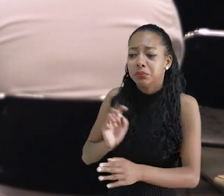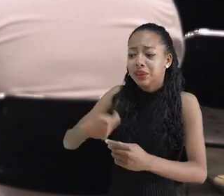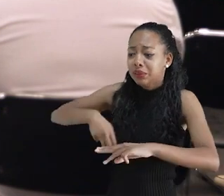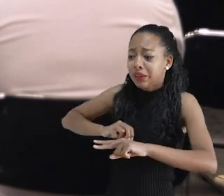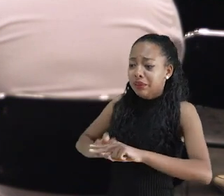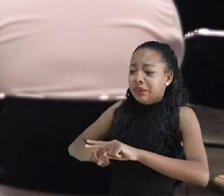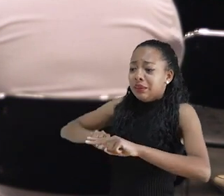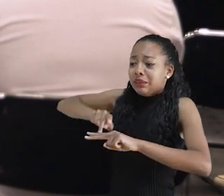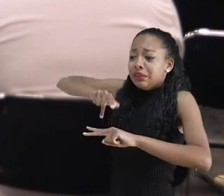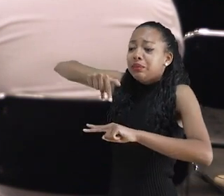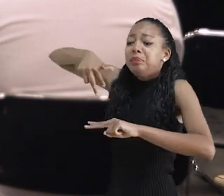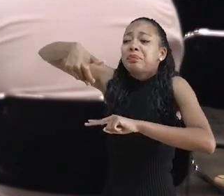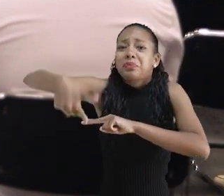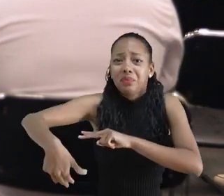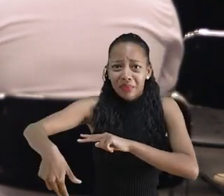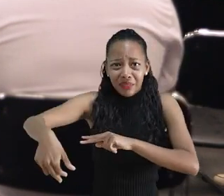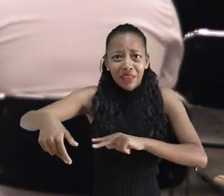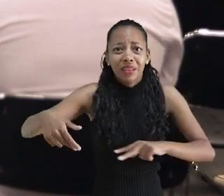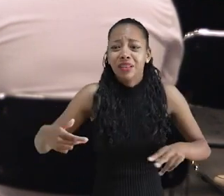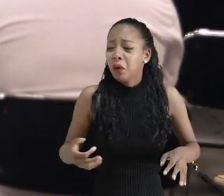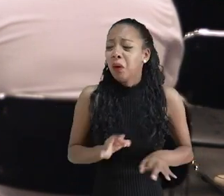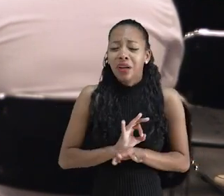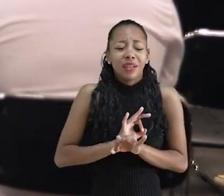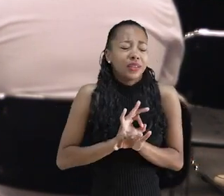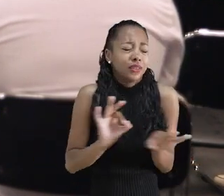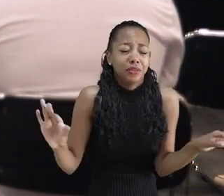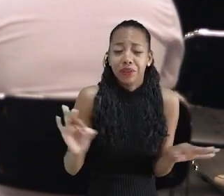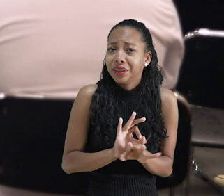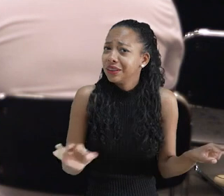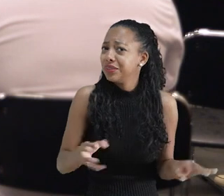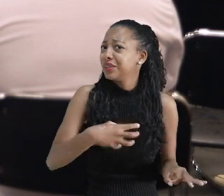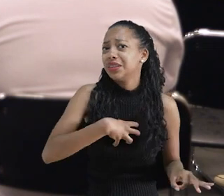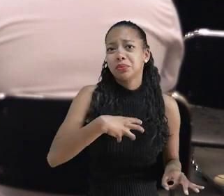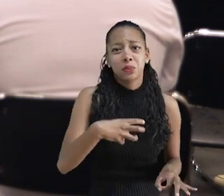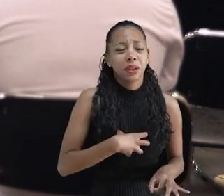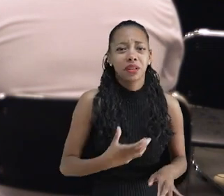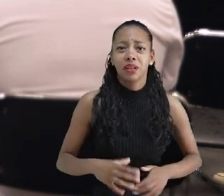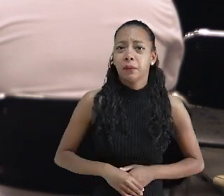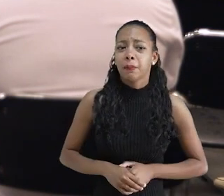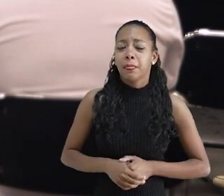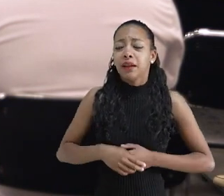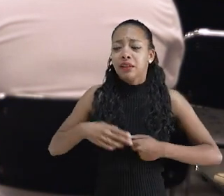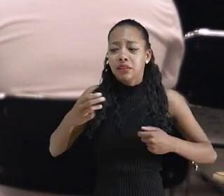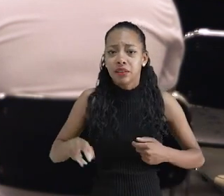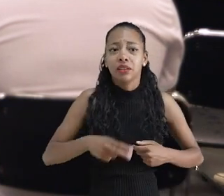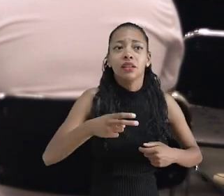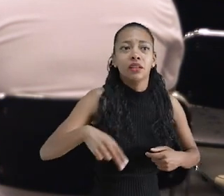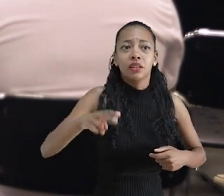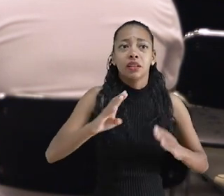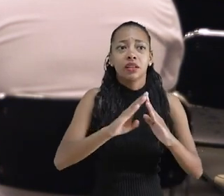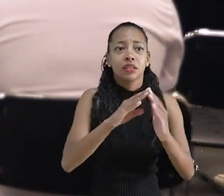corpo né numa sensação assim de algo algo terrível e e a gente foi